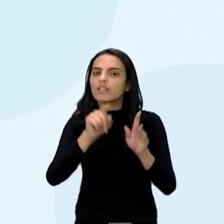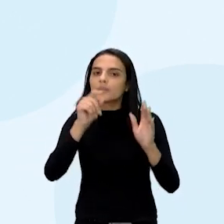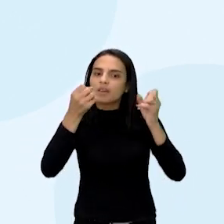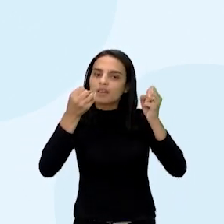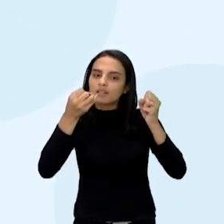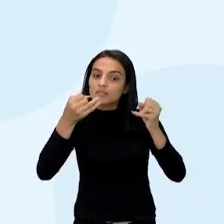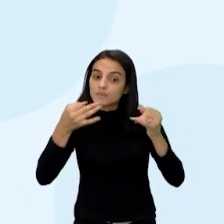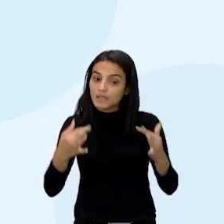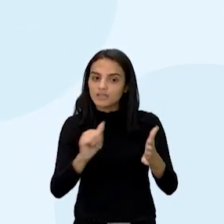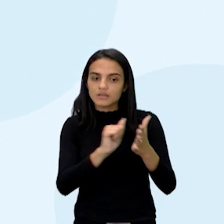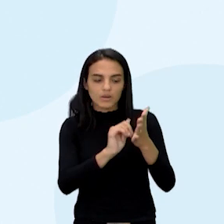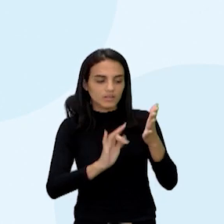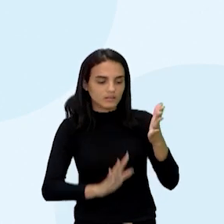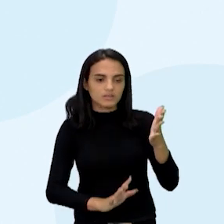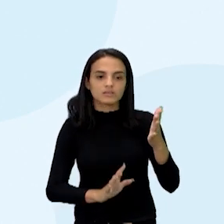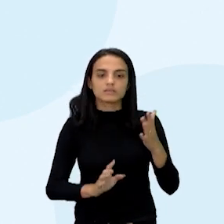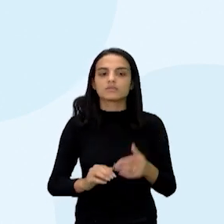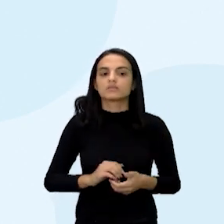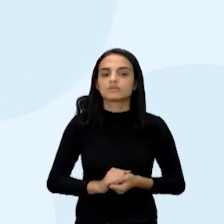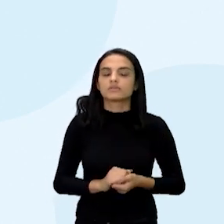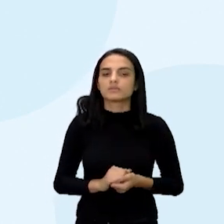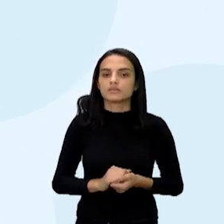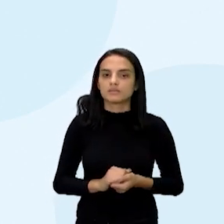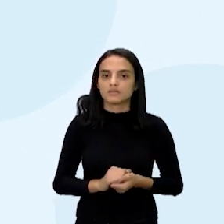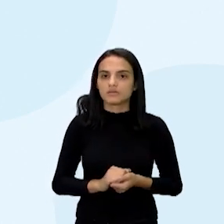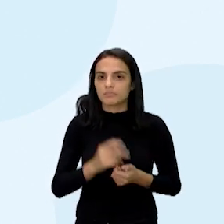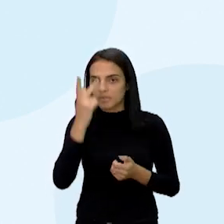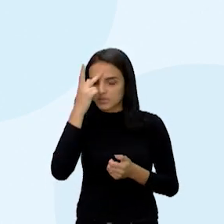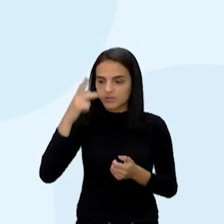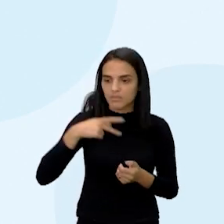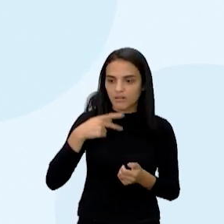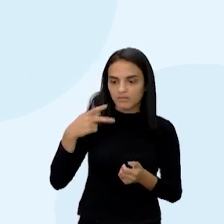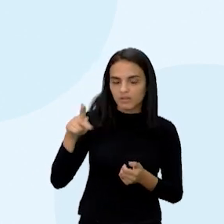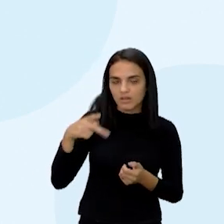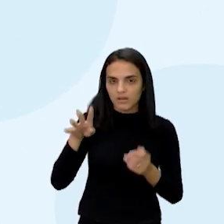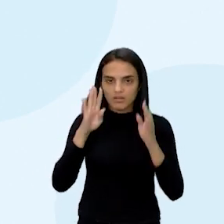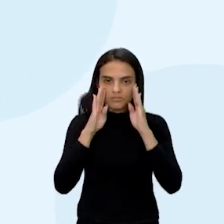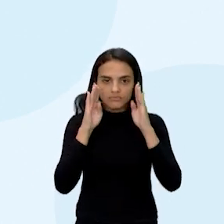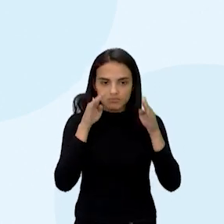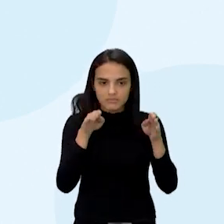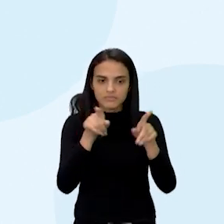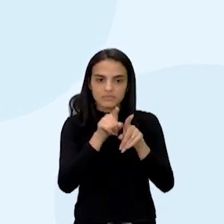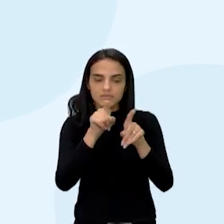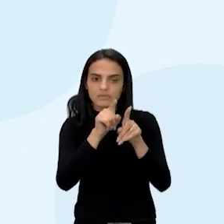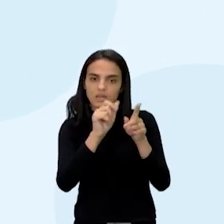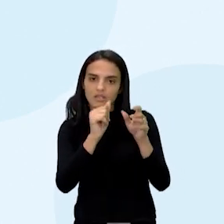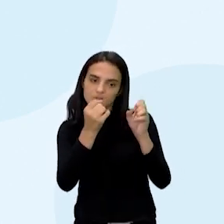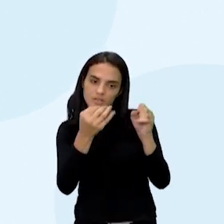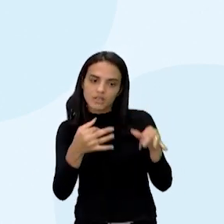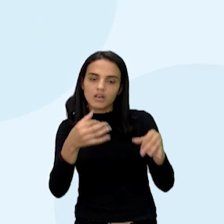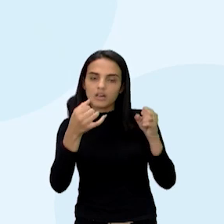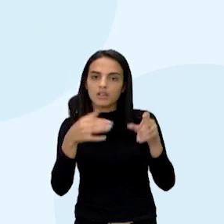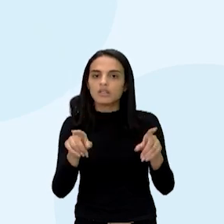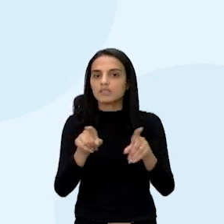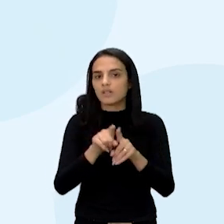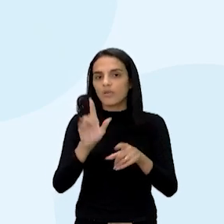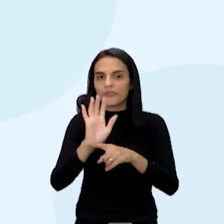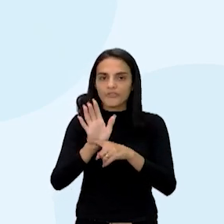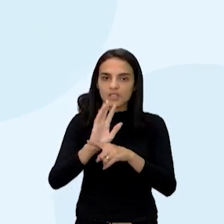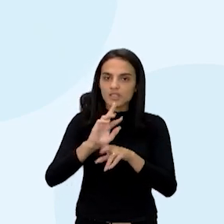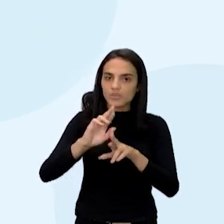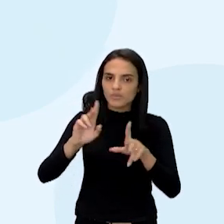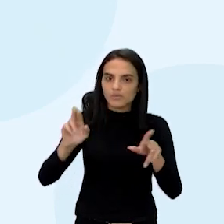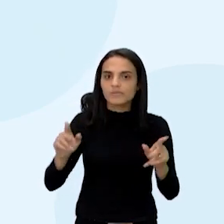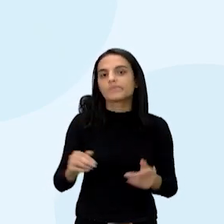de atividades voltadas para o interesse daquele estudante, por meio de tutorias, por meio de mentorias, né? Então,